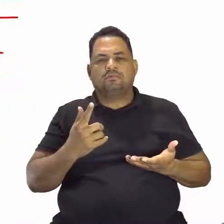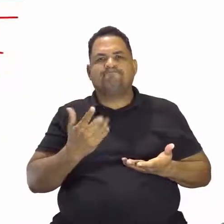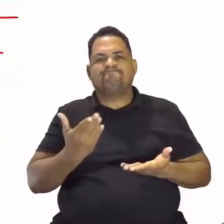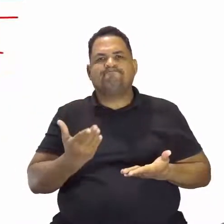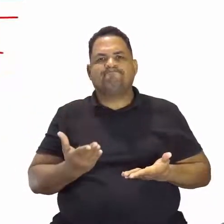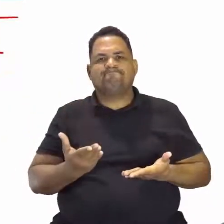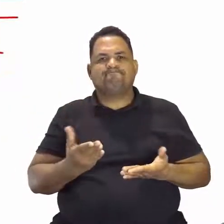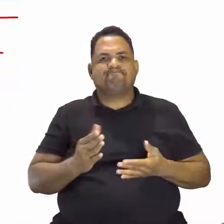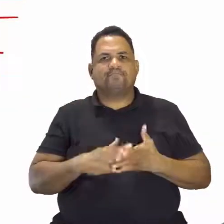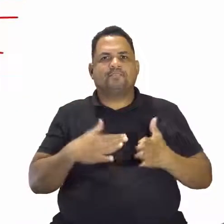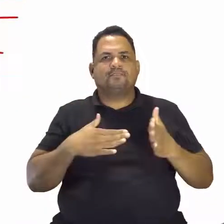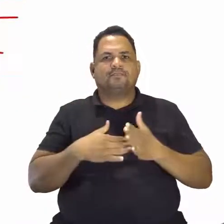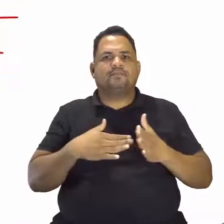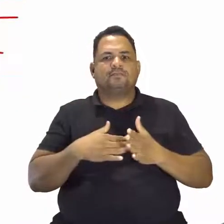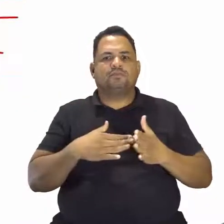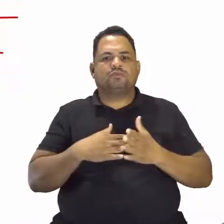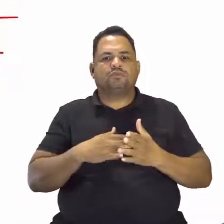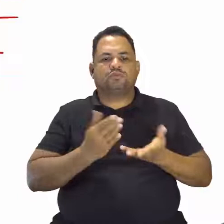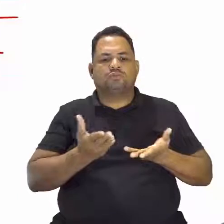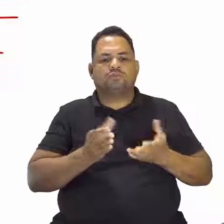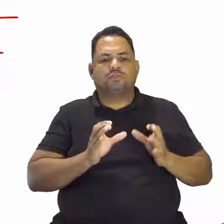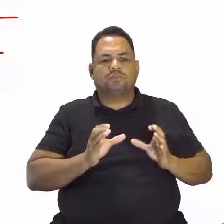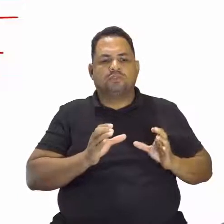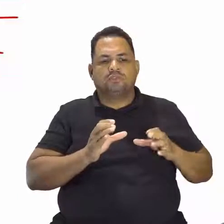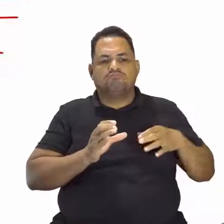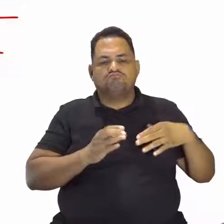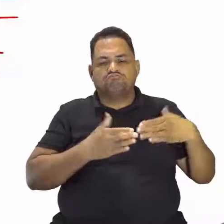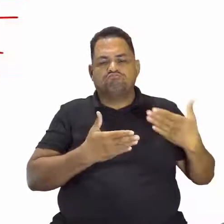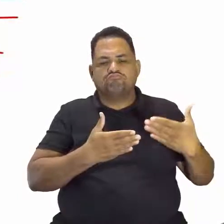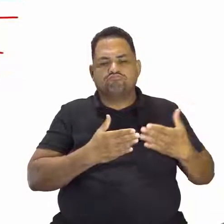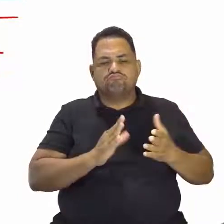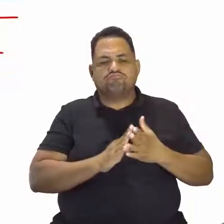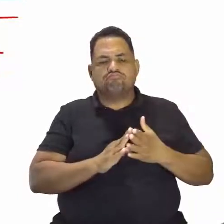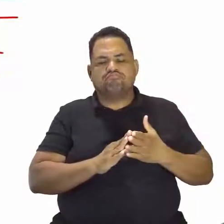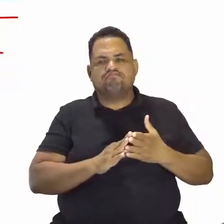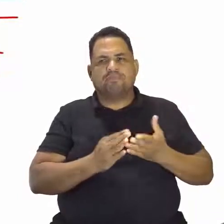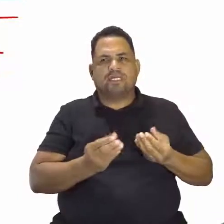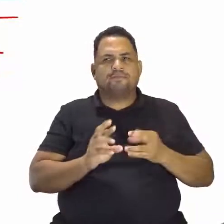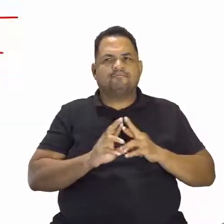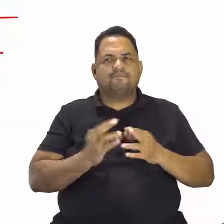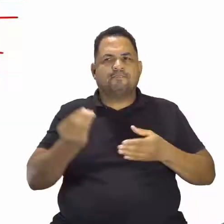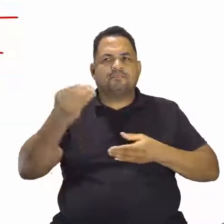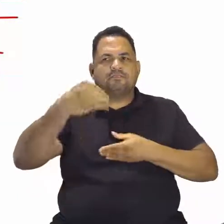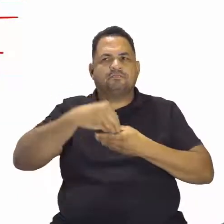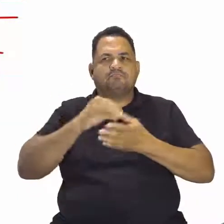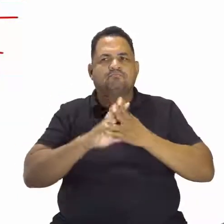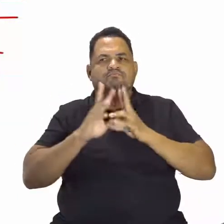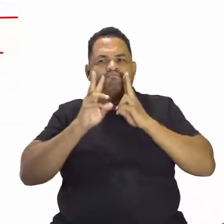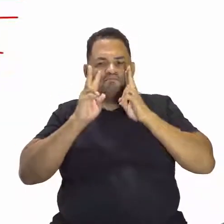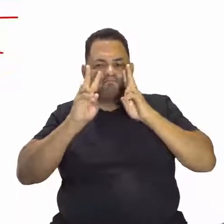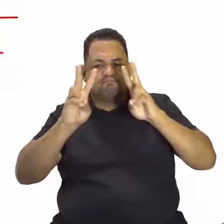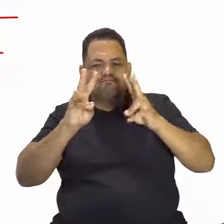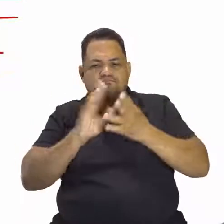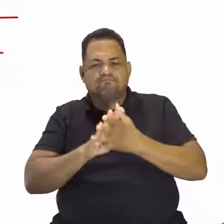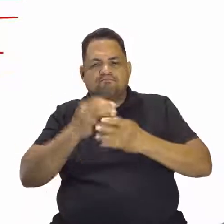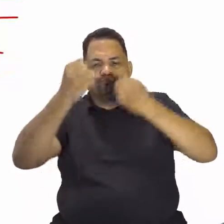não se restringe só aos organismos, mas inclui percepções e explicações sobre tudo que